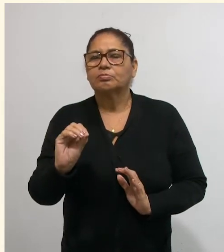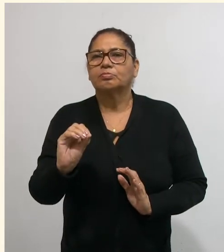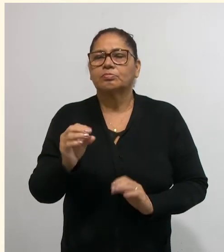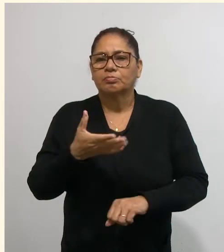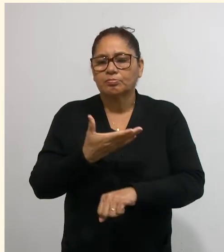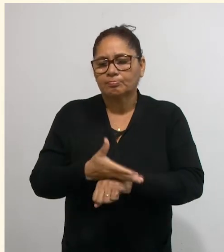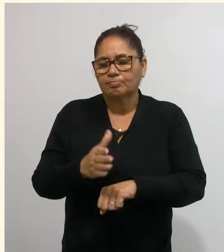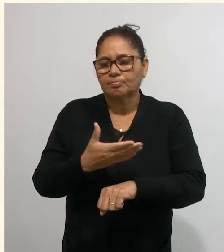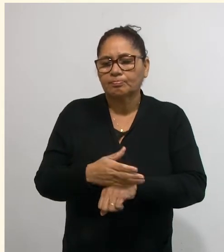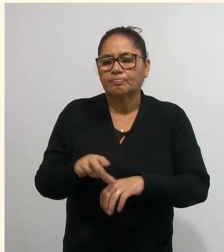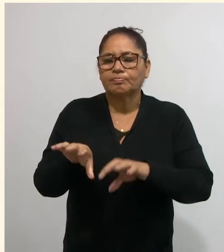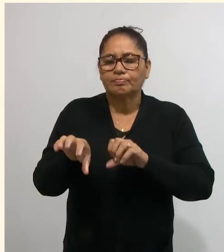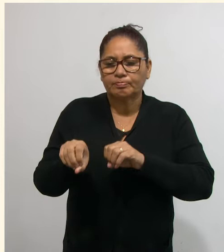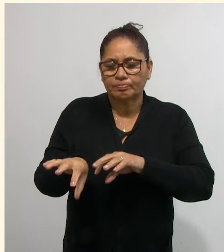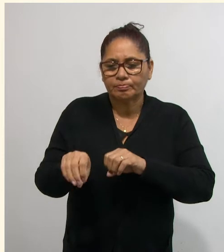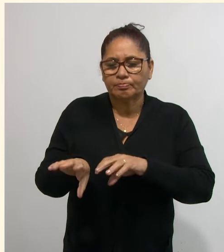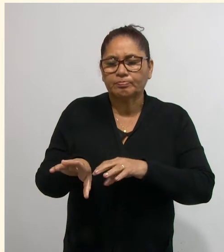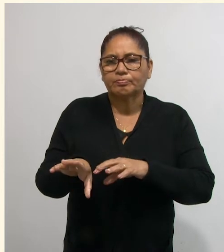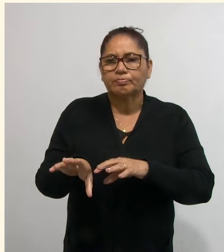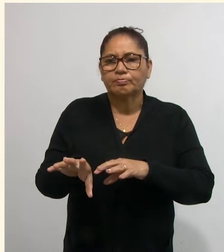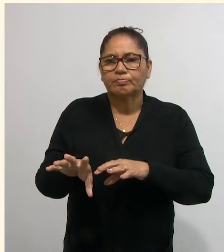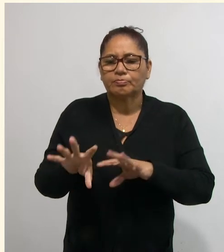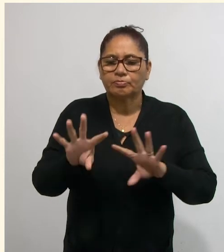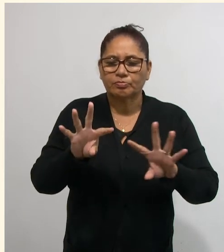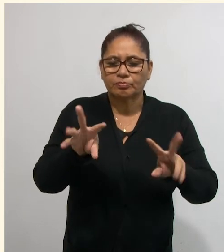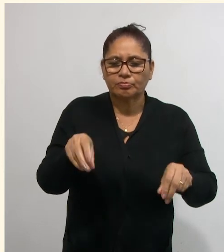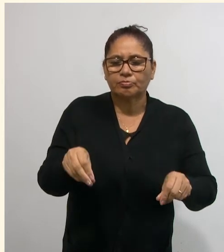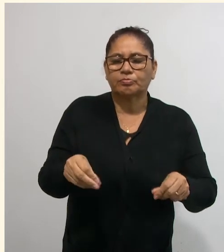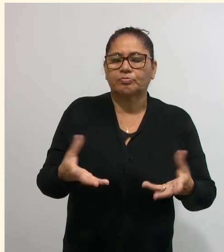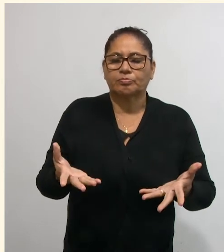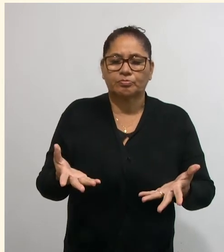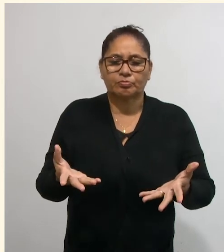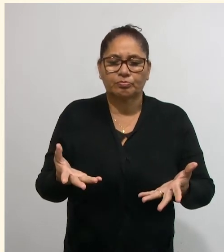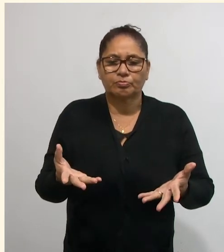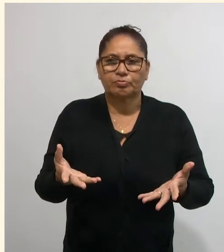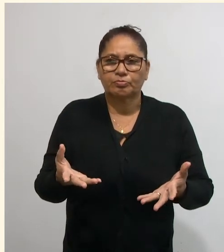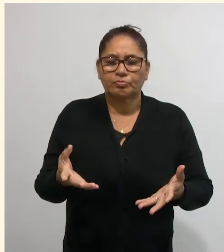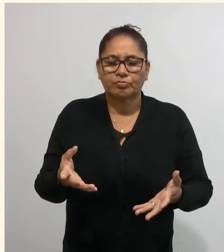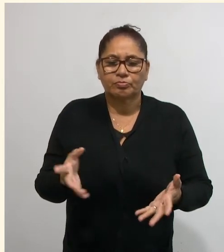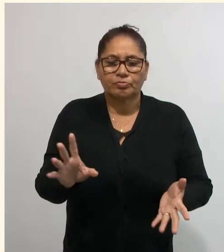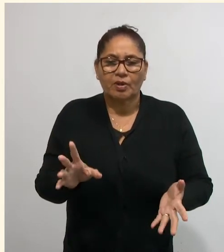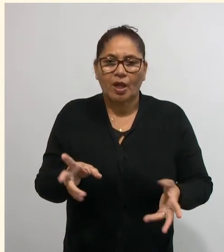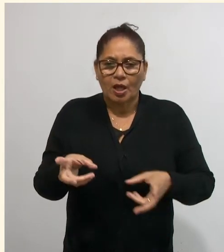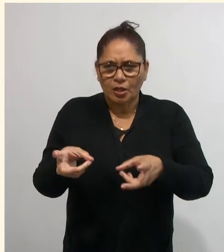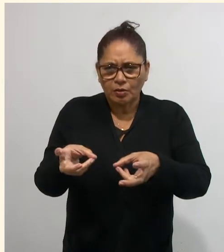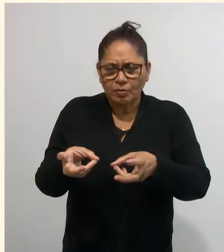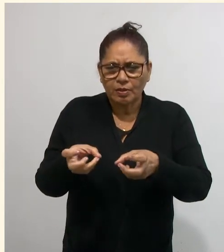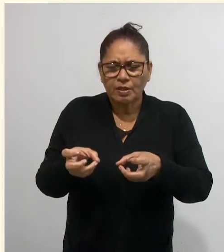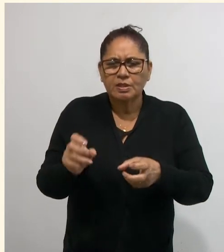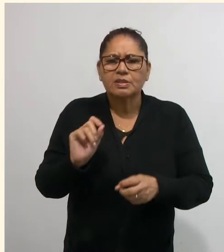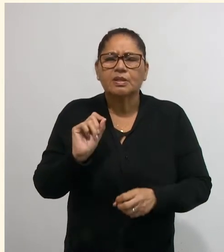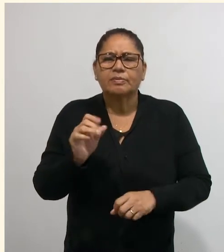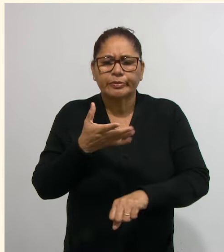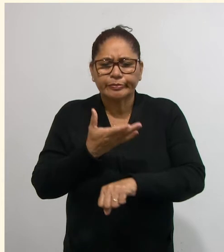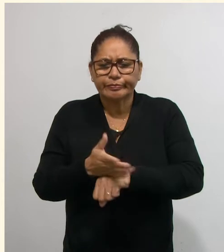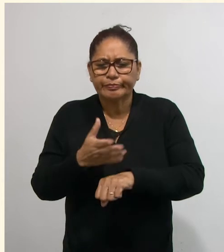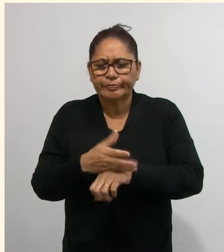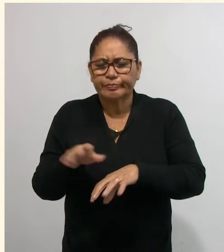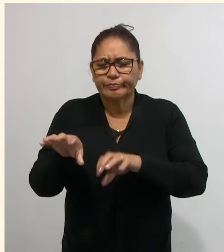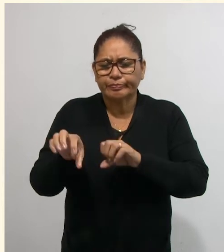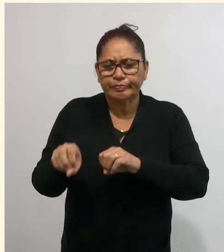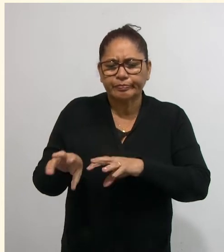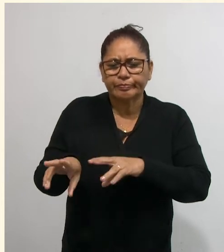práticas educativas em todo o mundo. A gente percebe que a prática educativa na